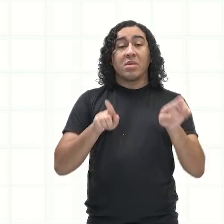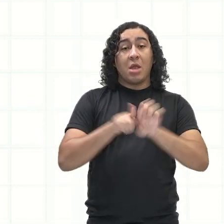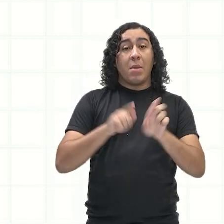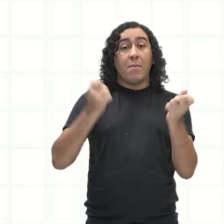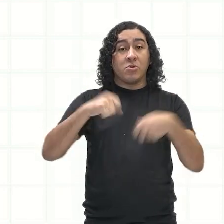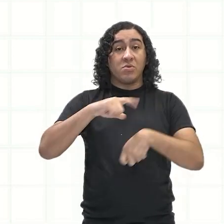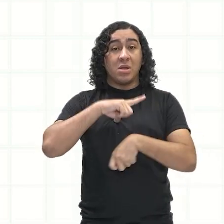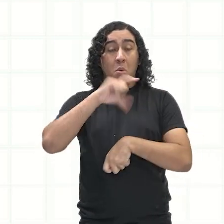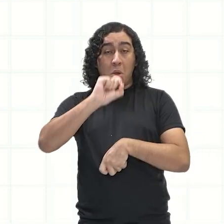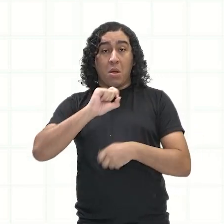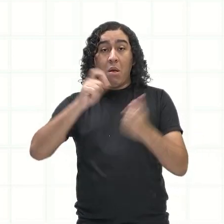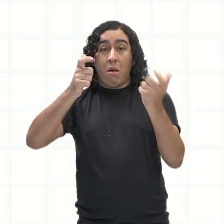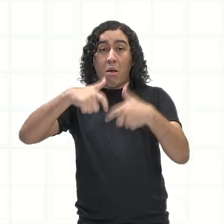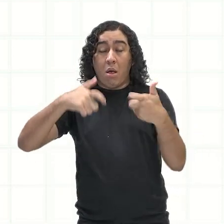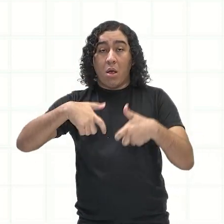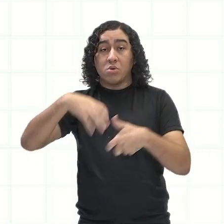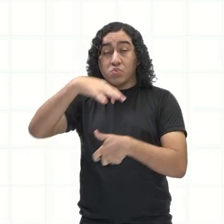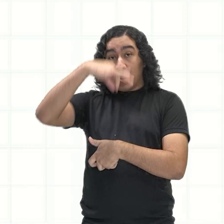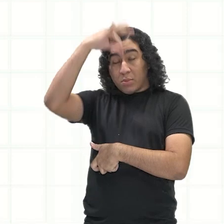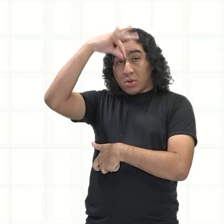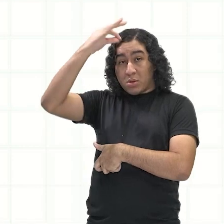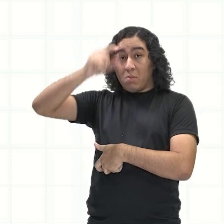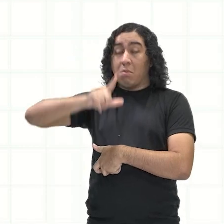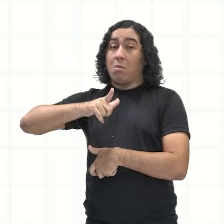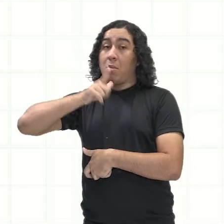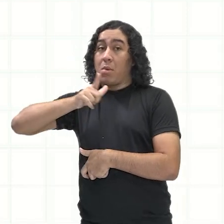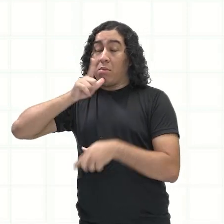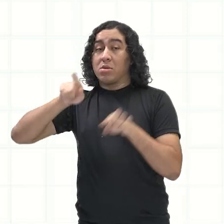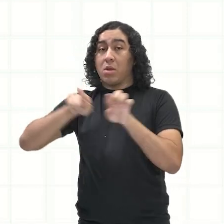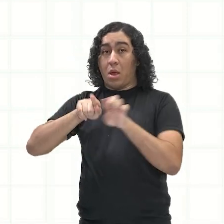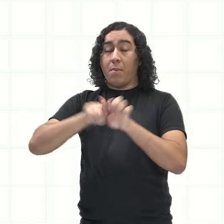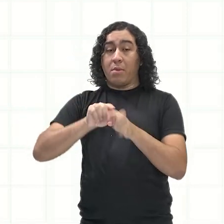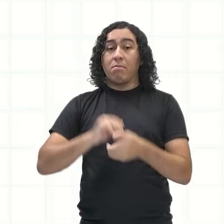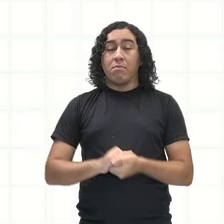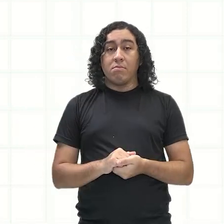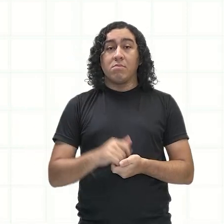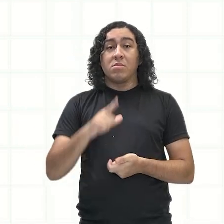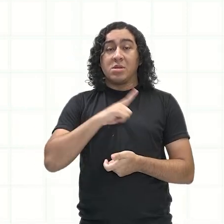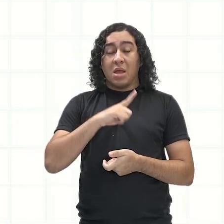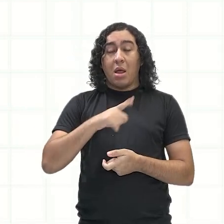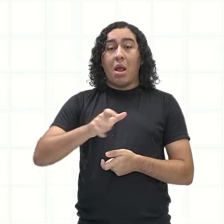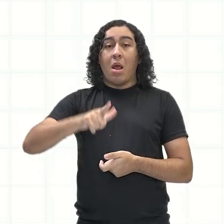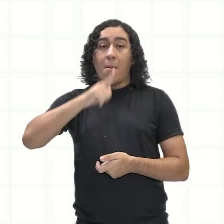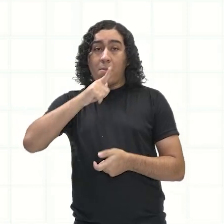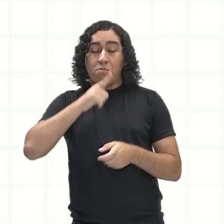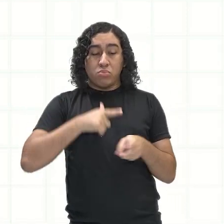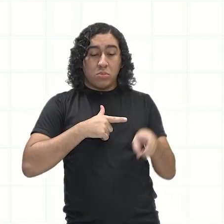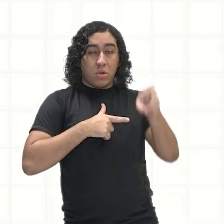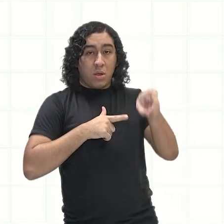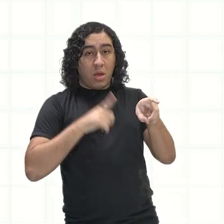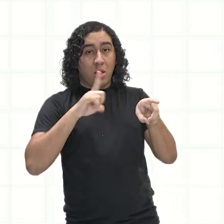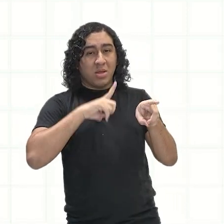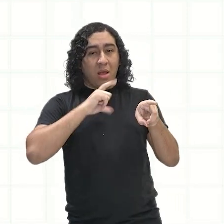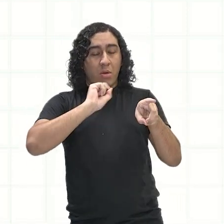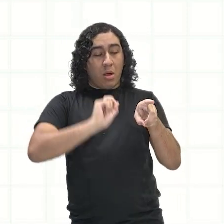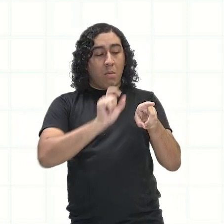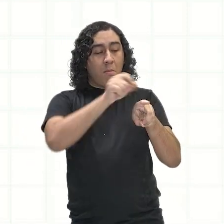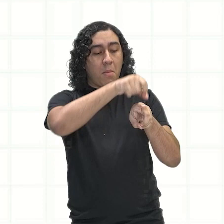órgãos genitais, como no caso da herpes genital, que pode apresentar essas